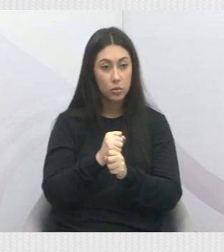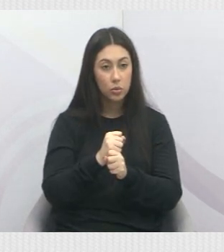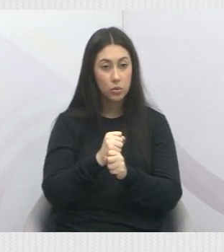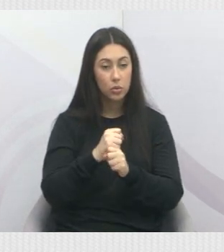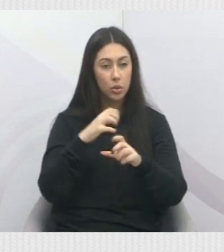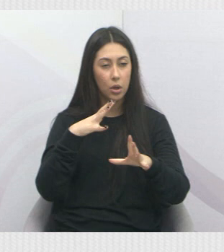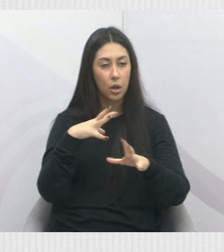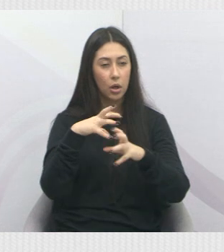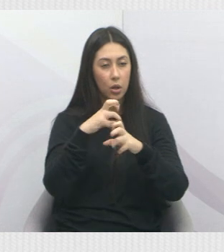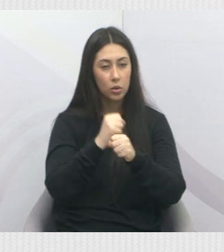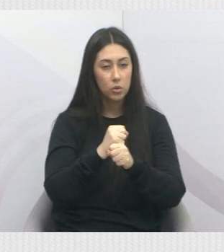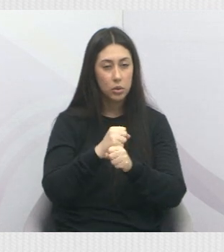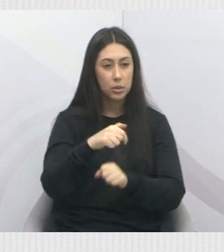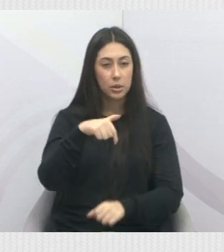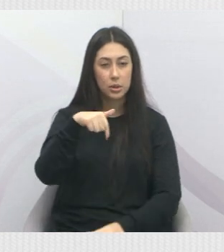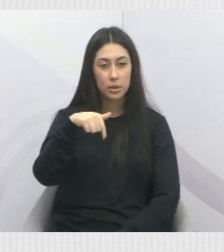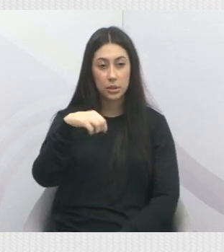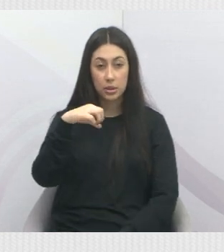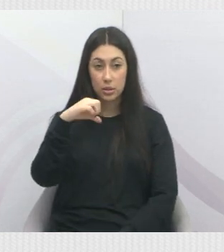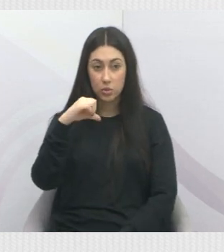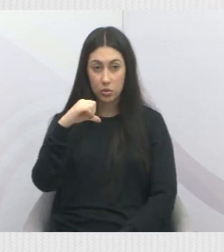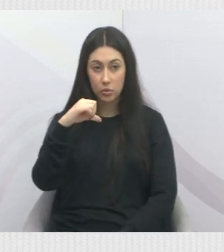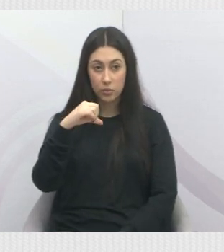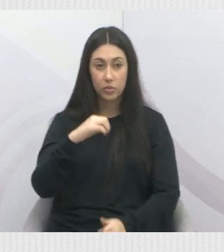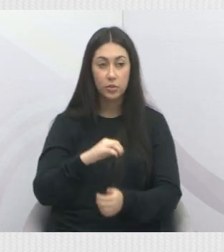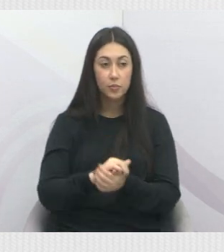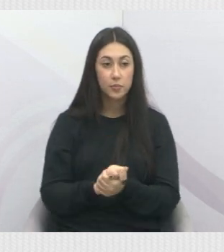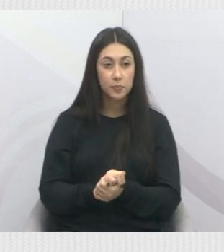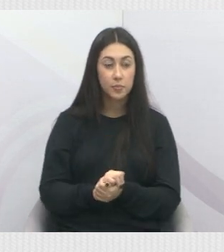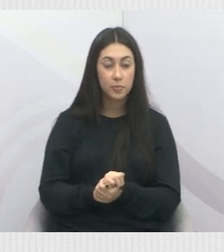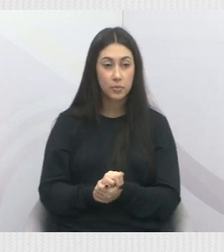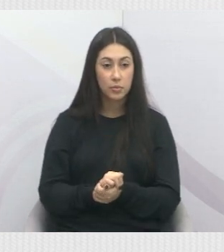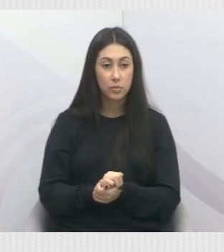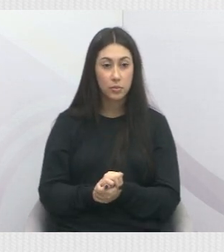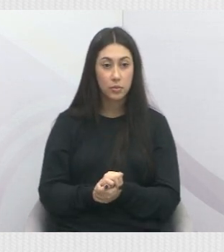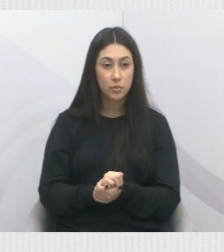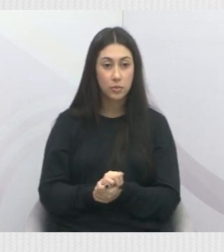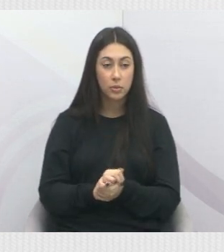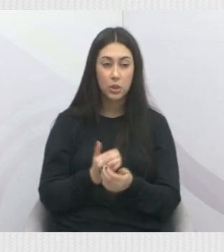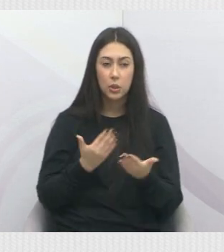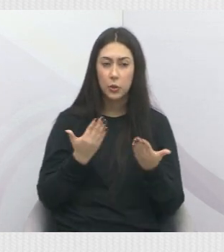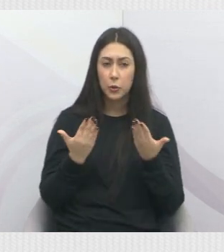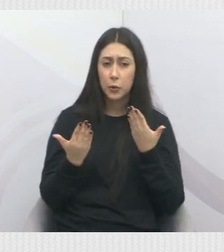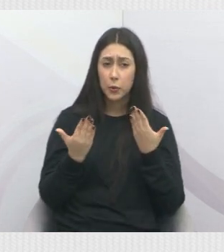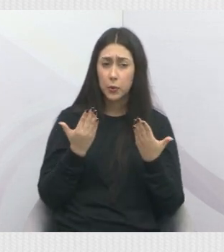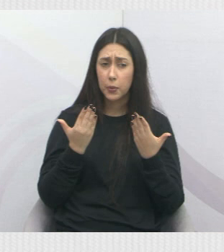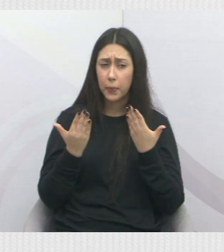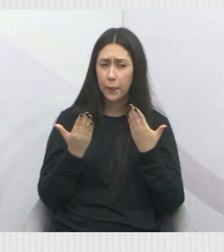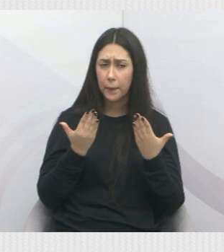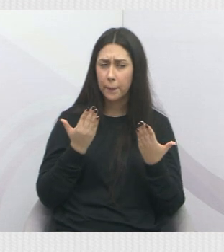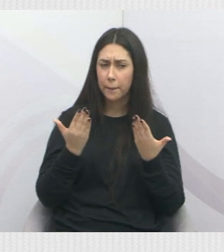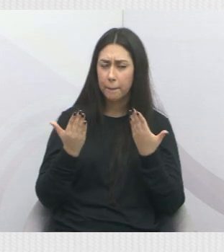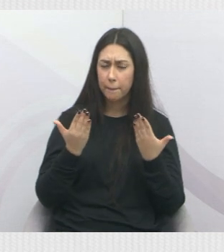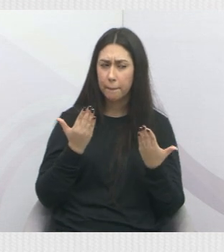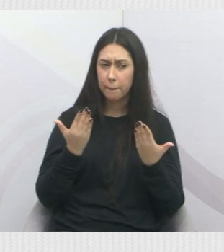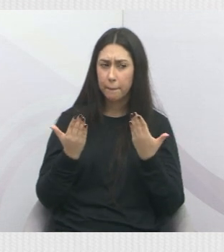um total de 79 demandas. Em comparação